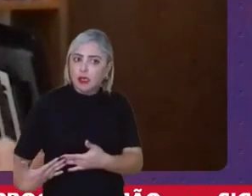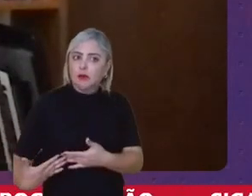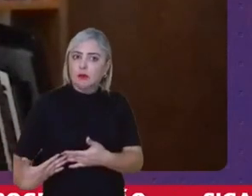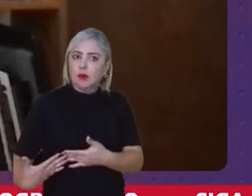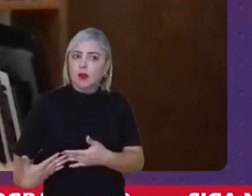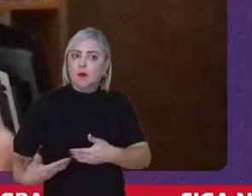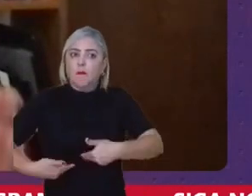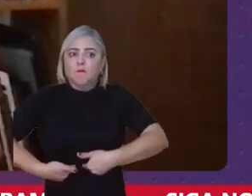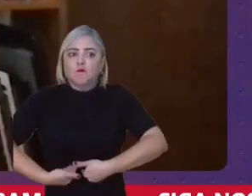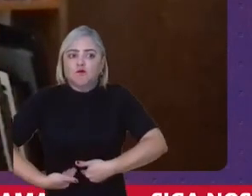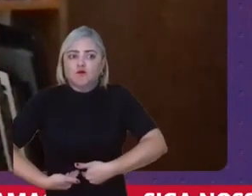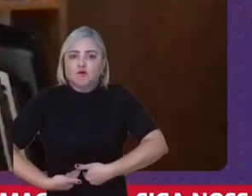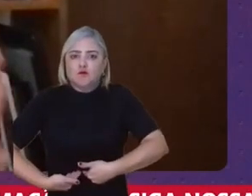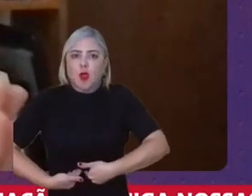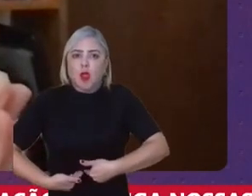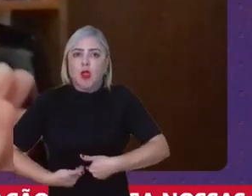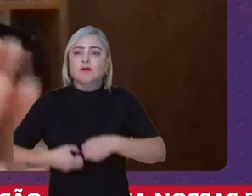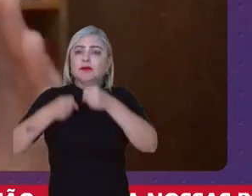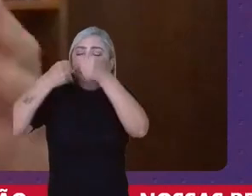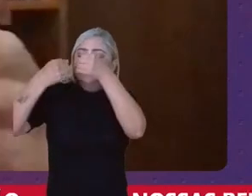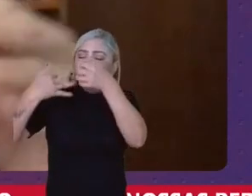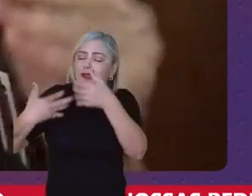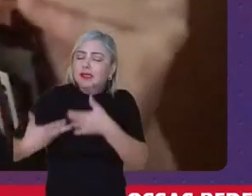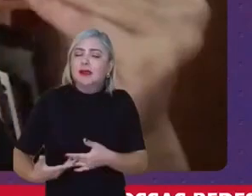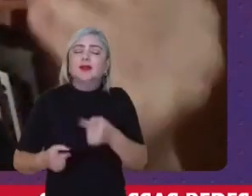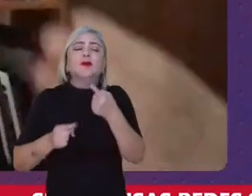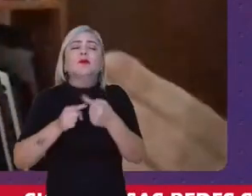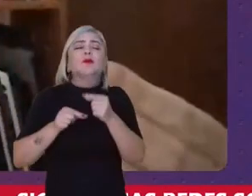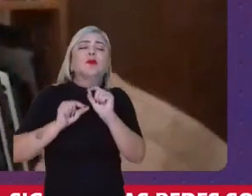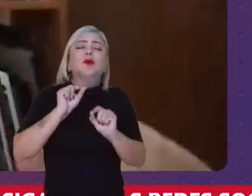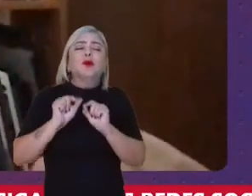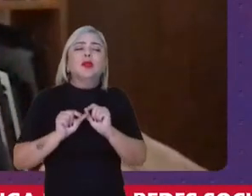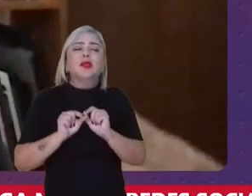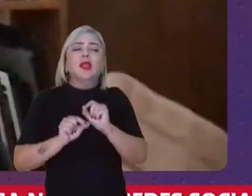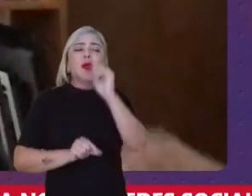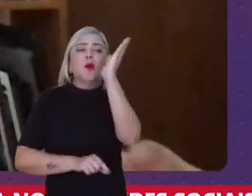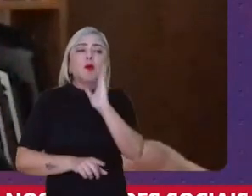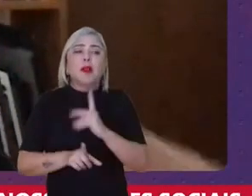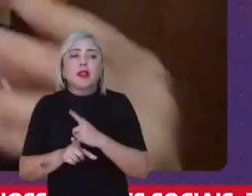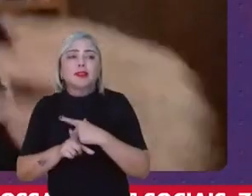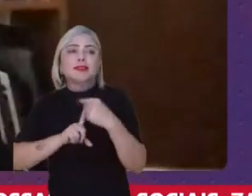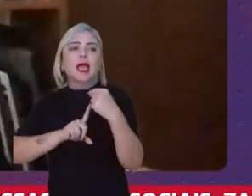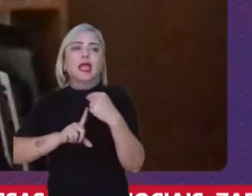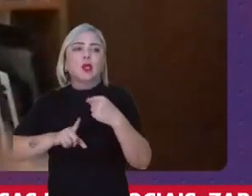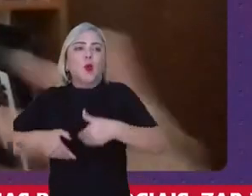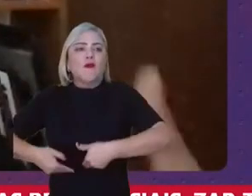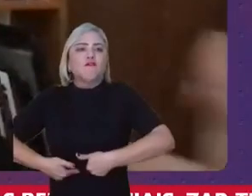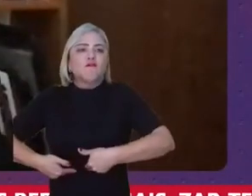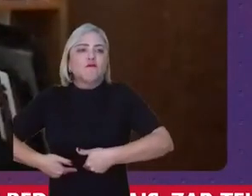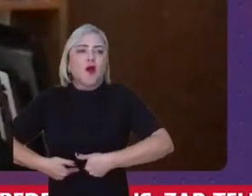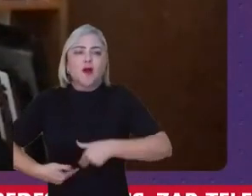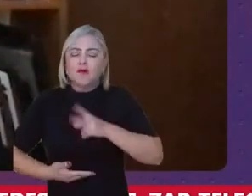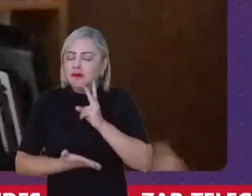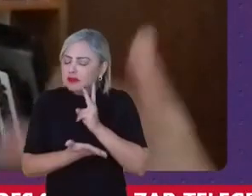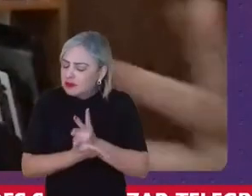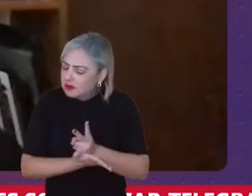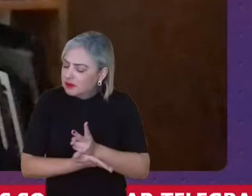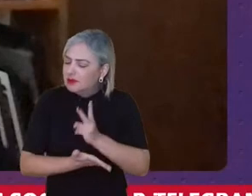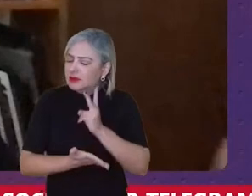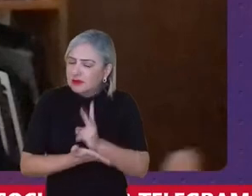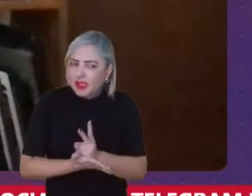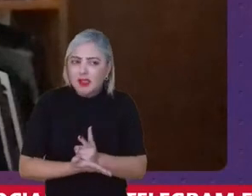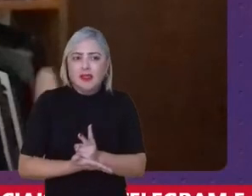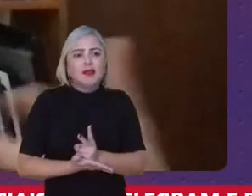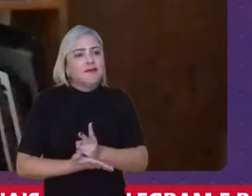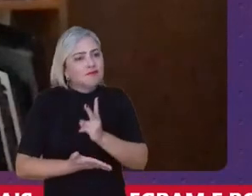bastante sobre a fome, explicando por que o Brasil saiu do mapa da fome, né, a fome que sempre marcou a